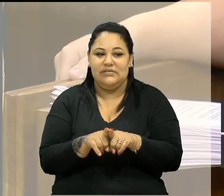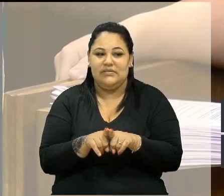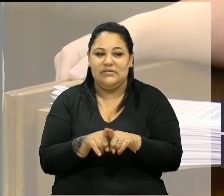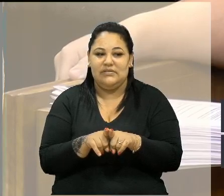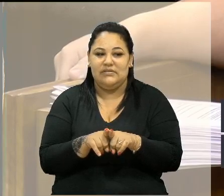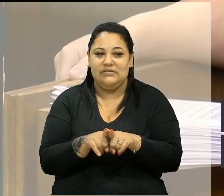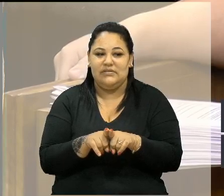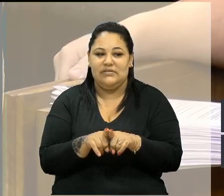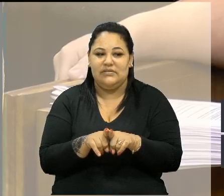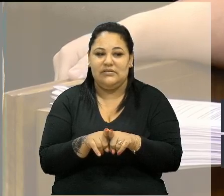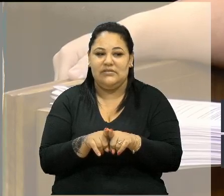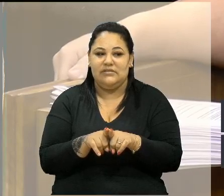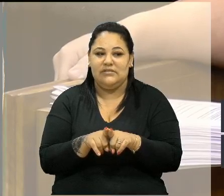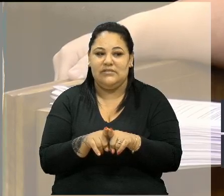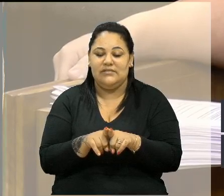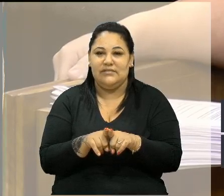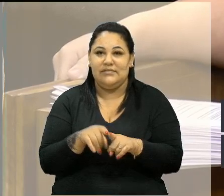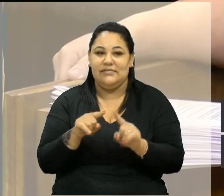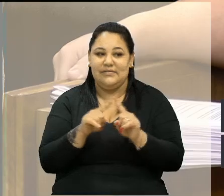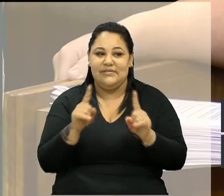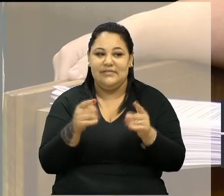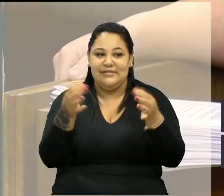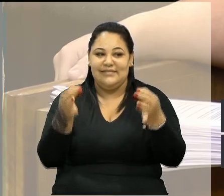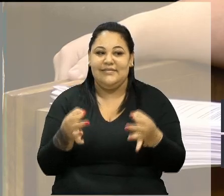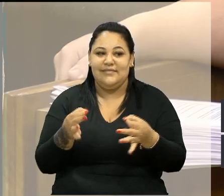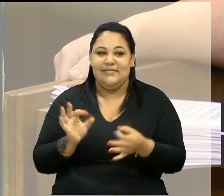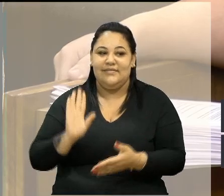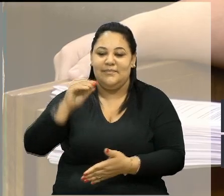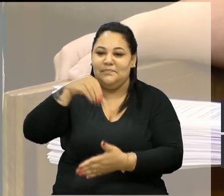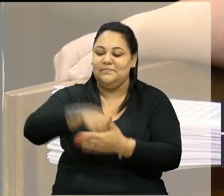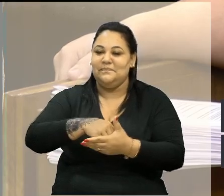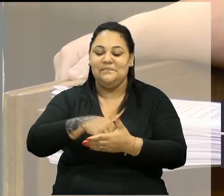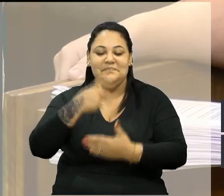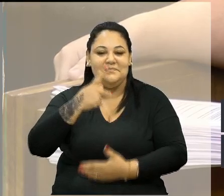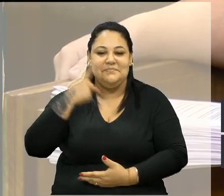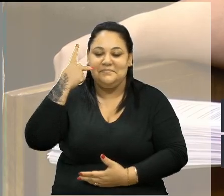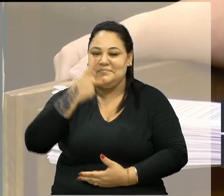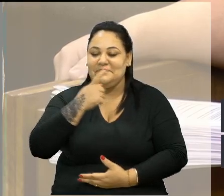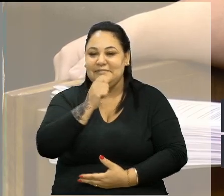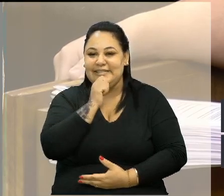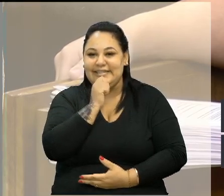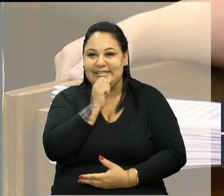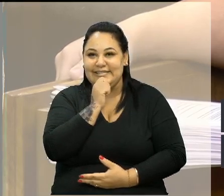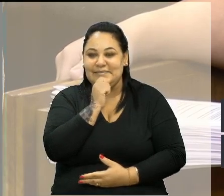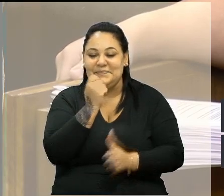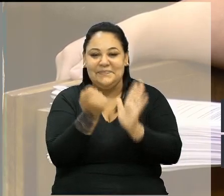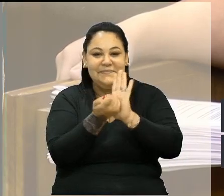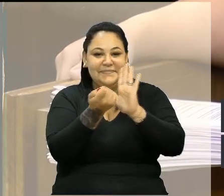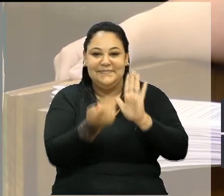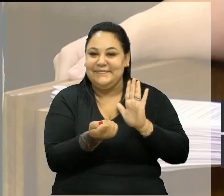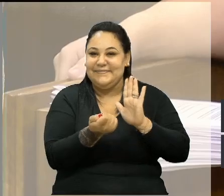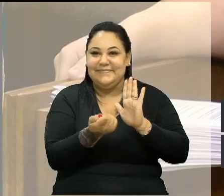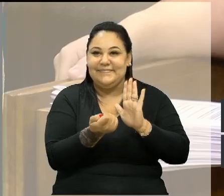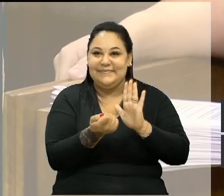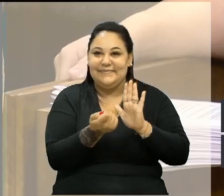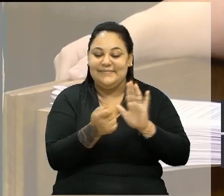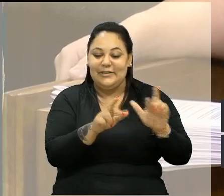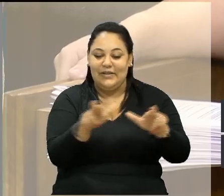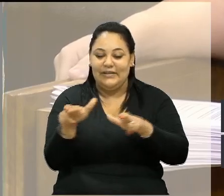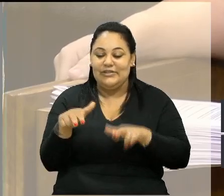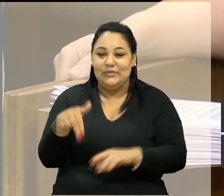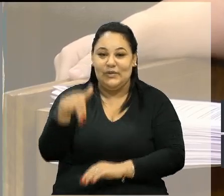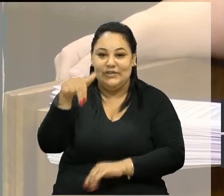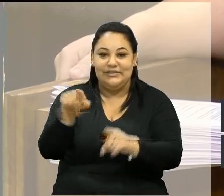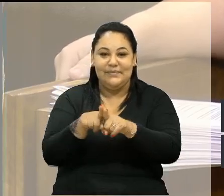gente veio se encontrar. Mas com certeza estará dentro da política também, tem muito ainda o que somar, principalmente na Zona Norte, nos bairros.